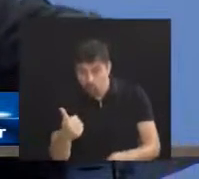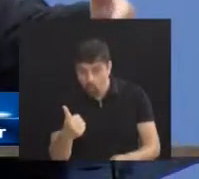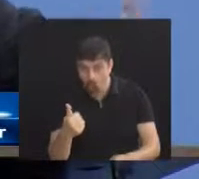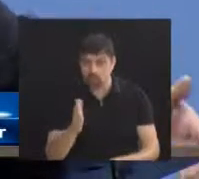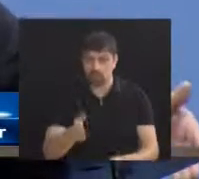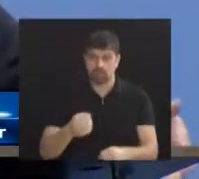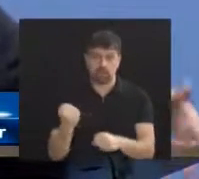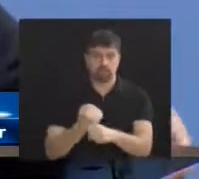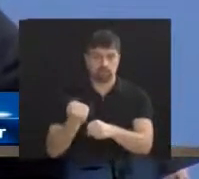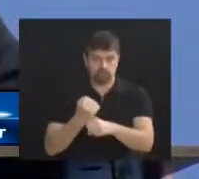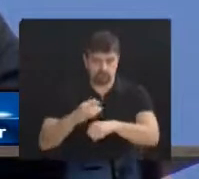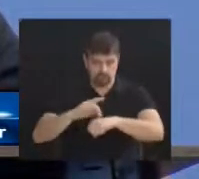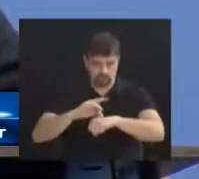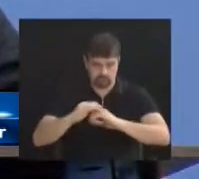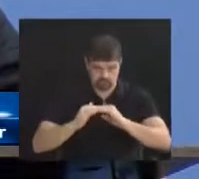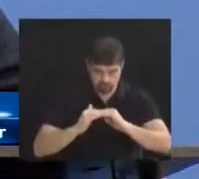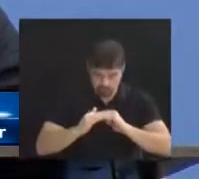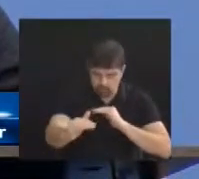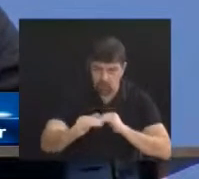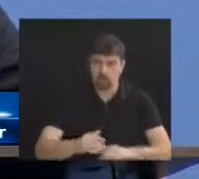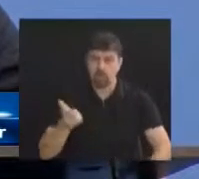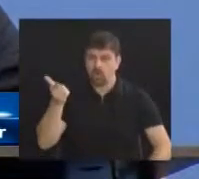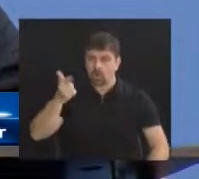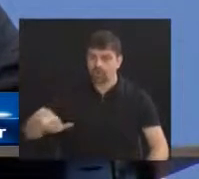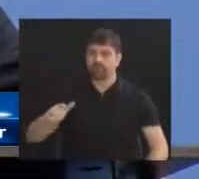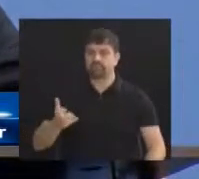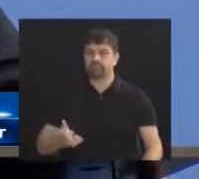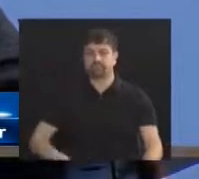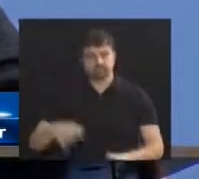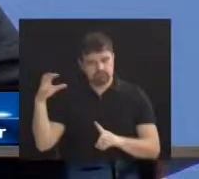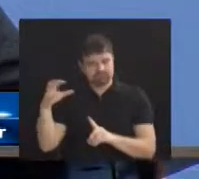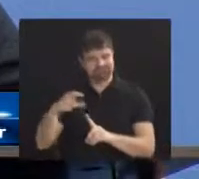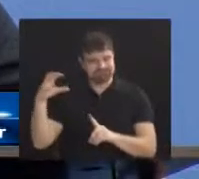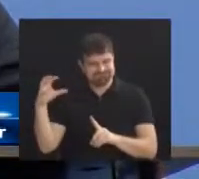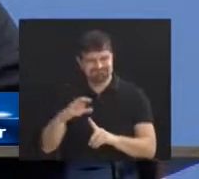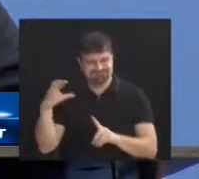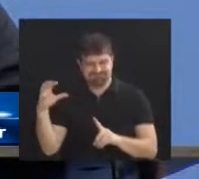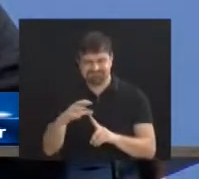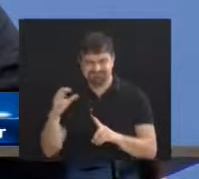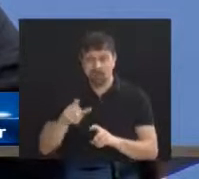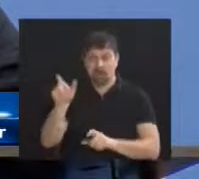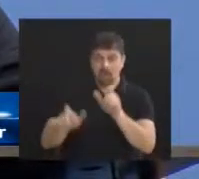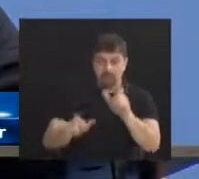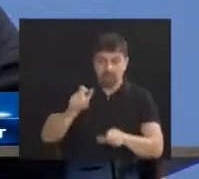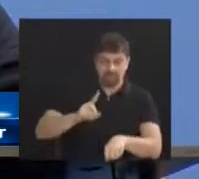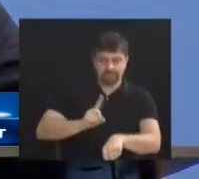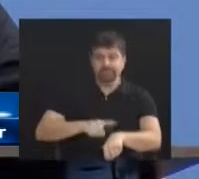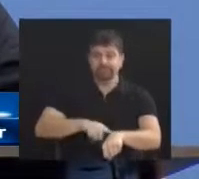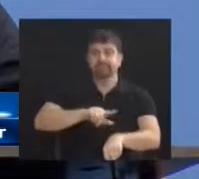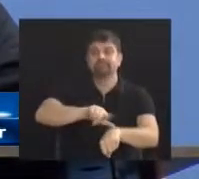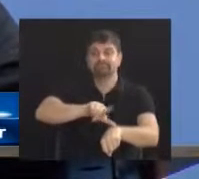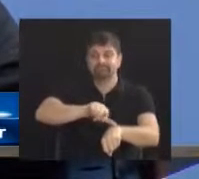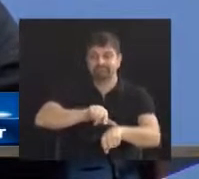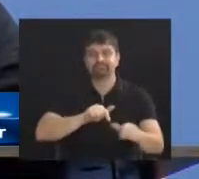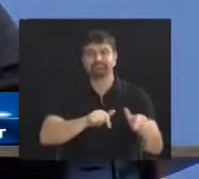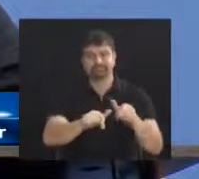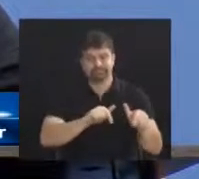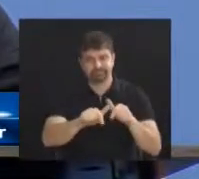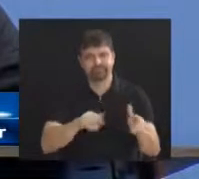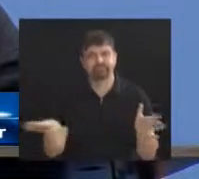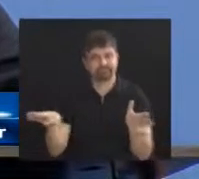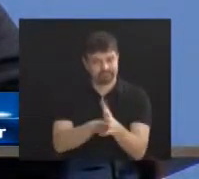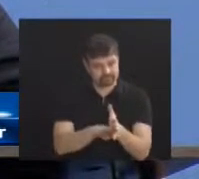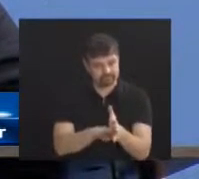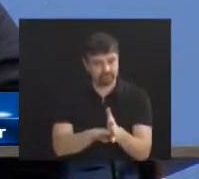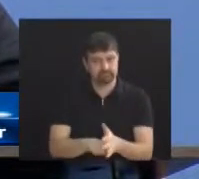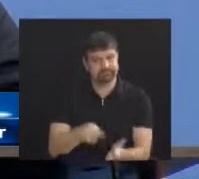Mas começaram novamente, porque o ano que vem tem bagunça. Você que perdeu hora. Você que perdeu hora no seu